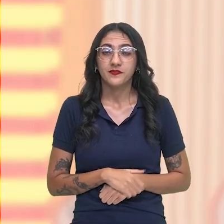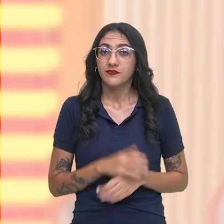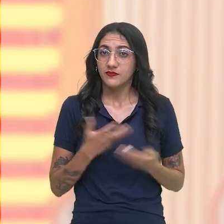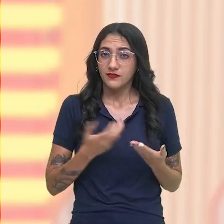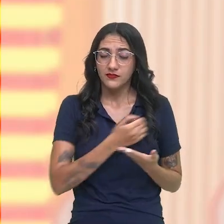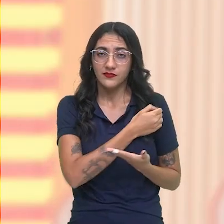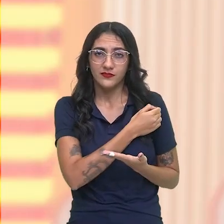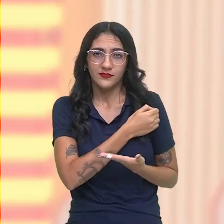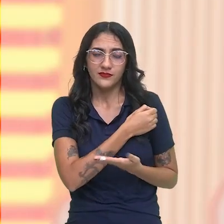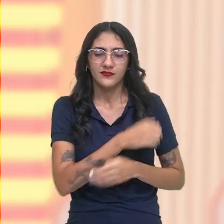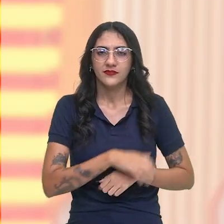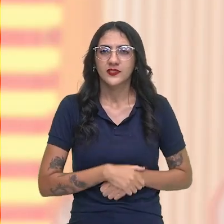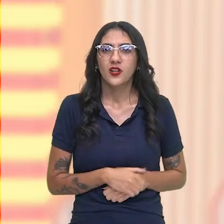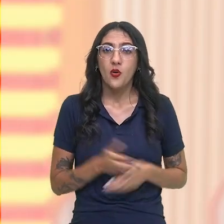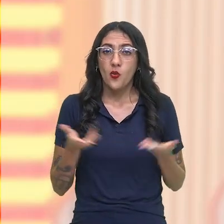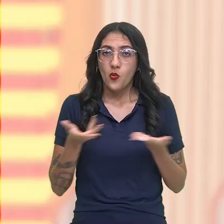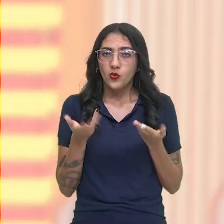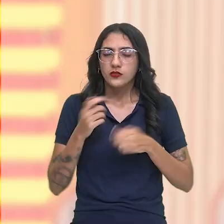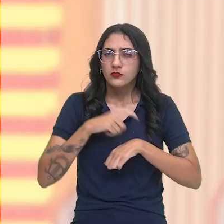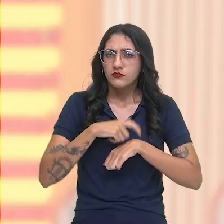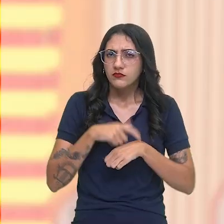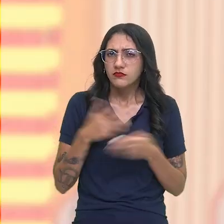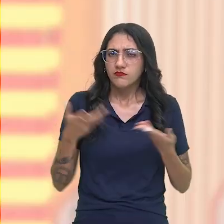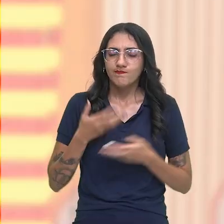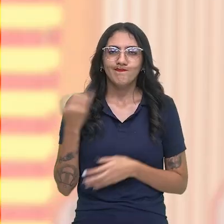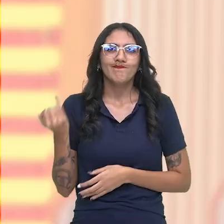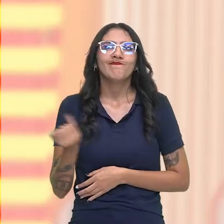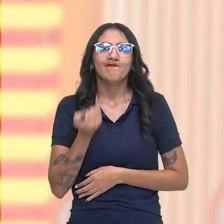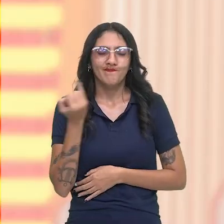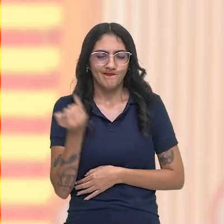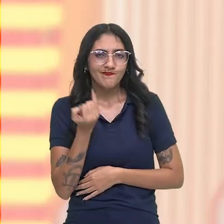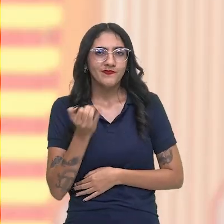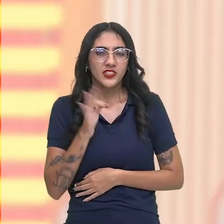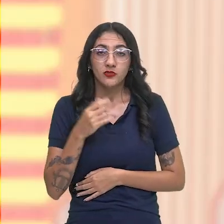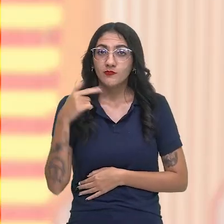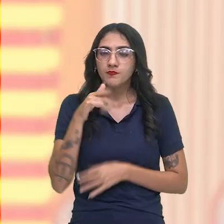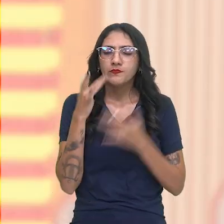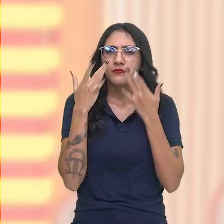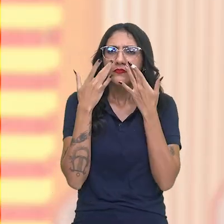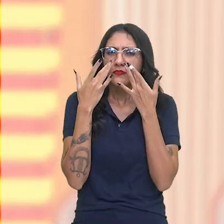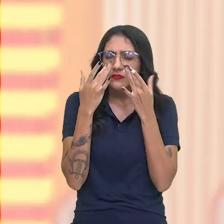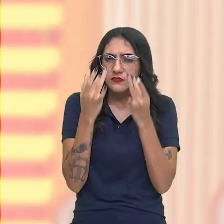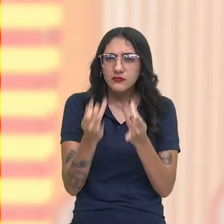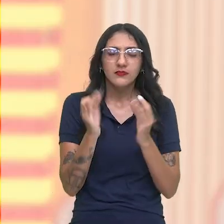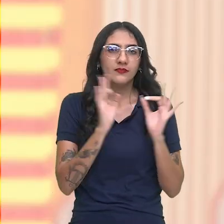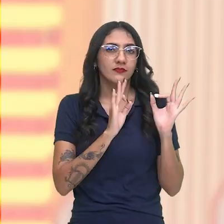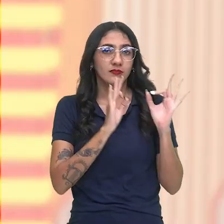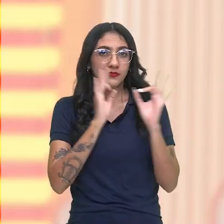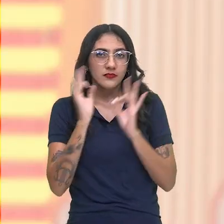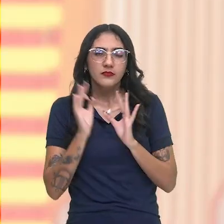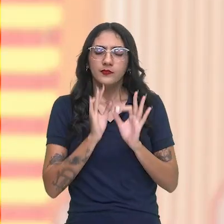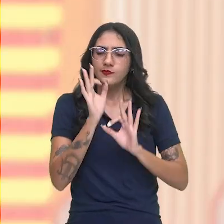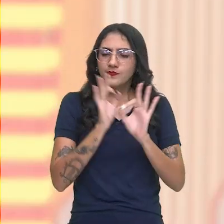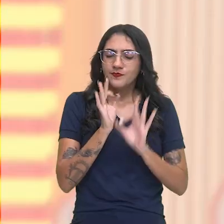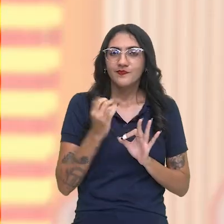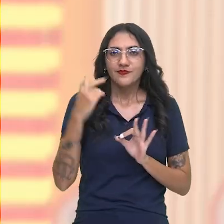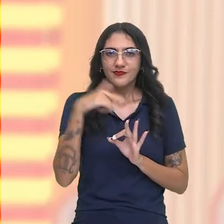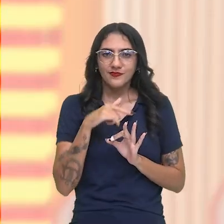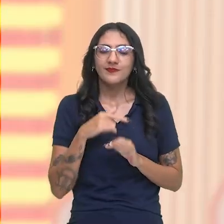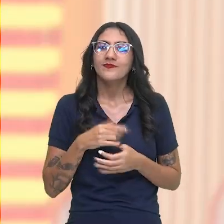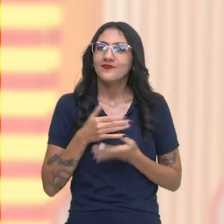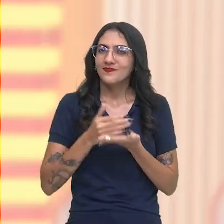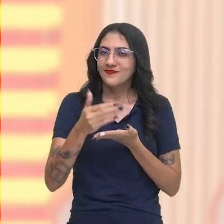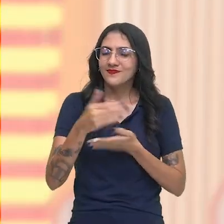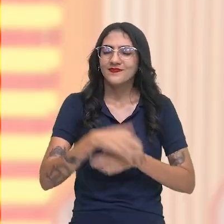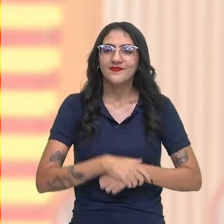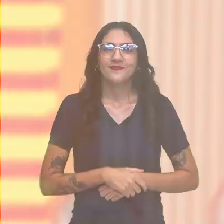Então, alunos, hoje é um momento de muita importância, né? Você tem que prestar bastante atenção, então separe o seu material e vamos